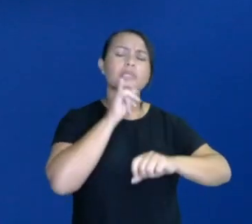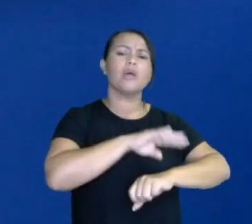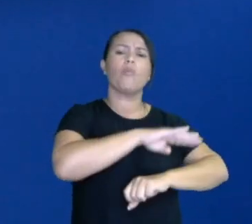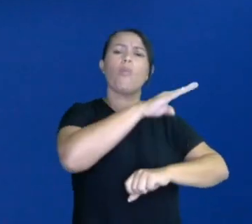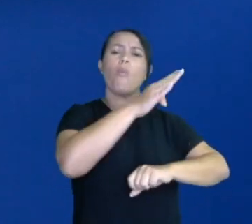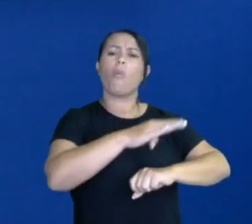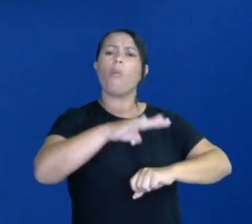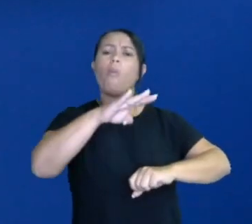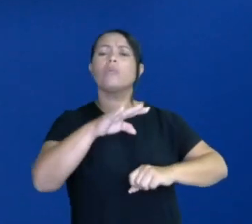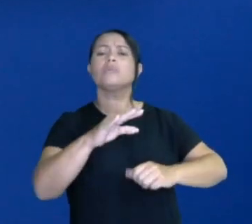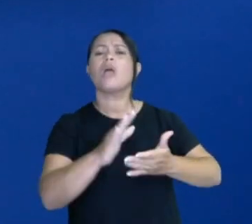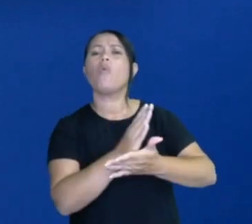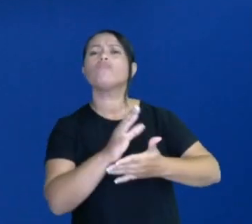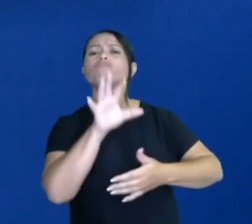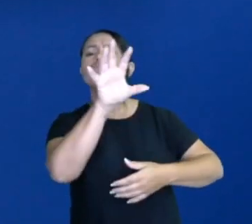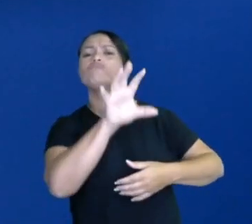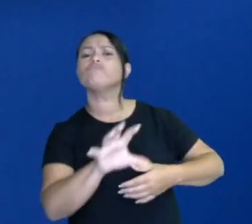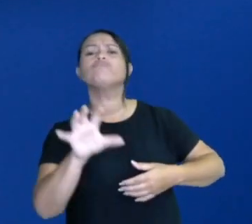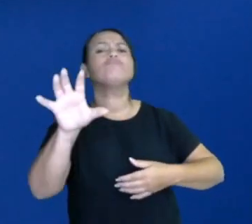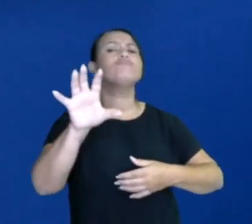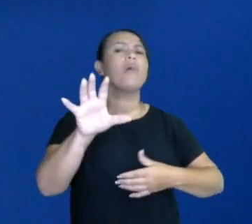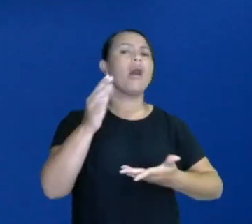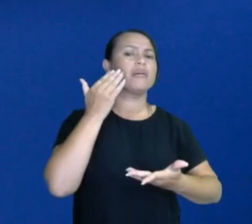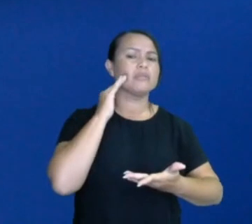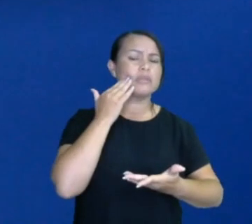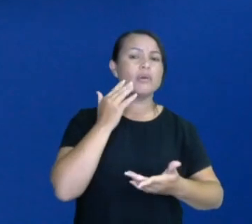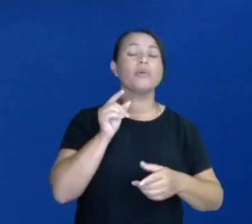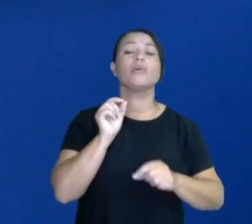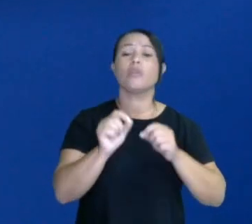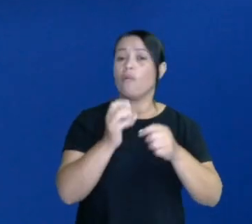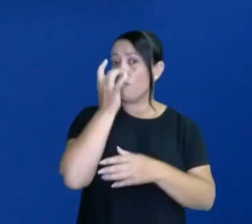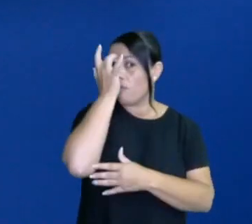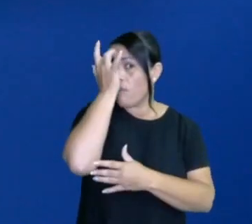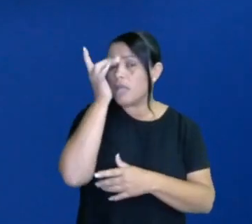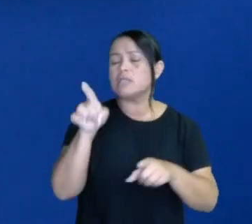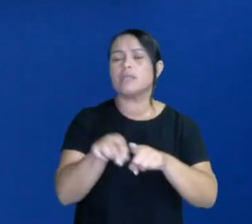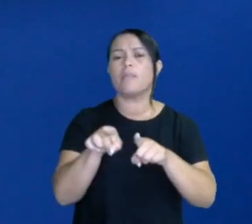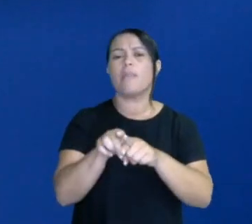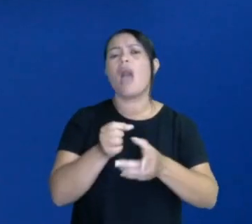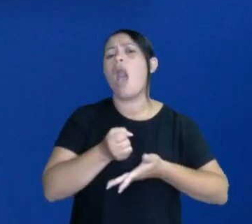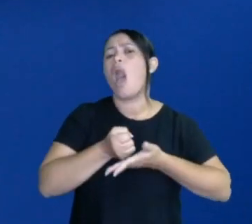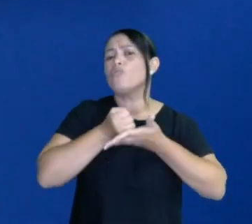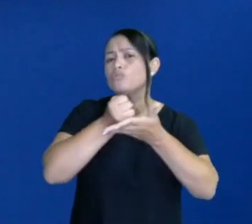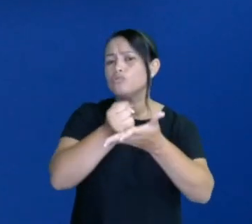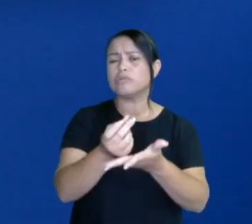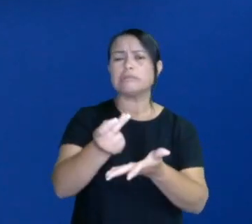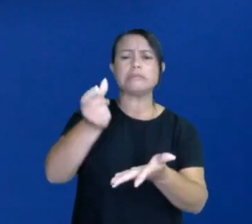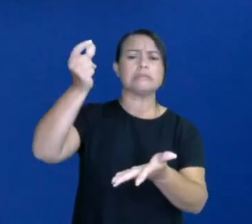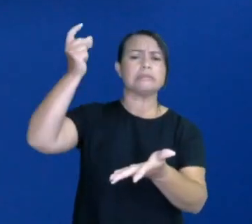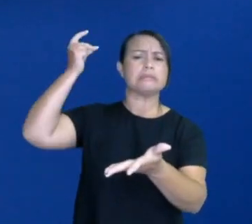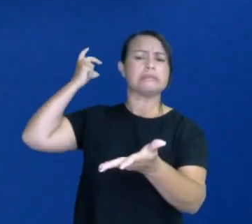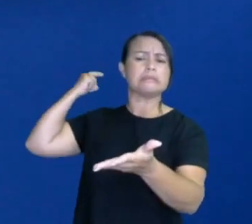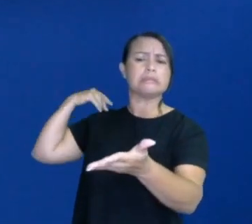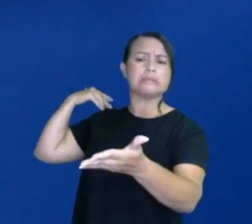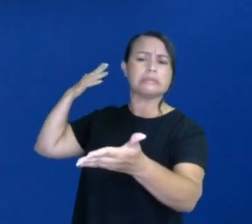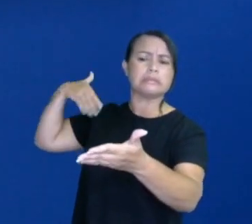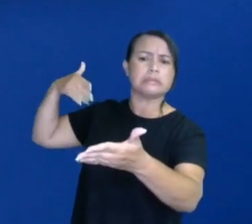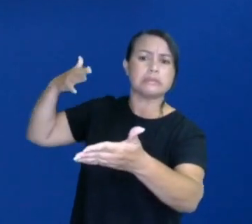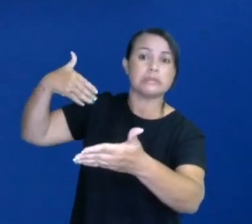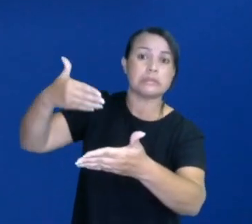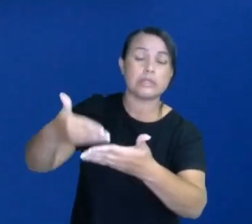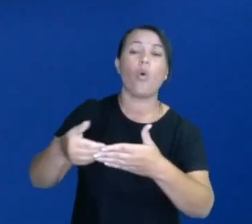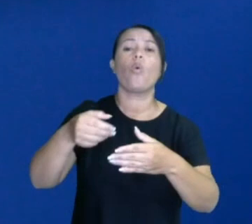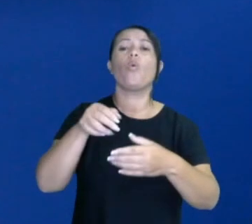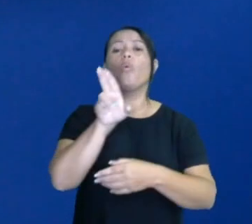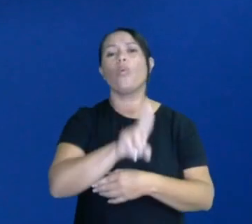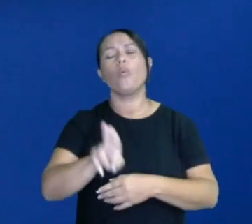de tal área, de tal continente. Então, isso facilita e auxilia. Desde a antiguidade, o uso do mapa, ele